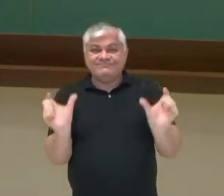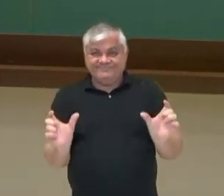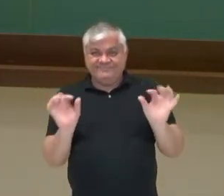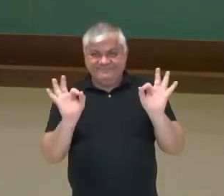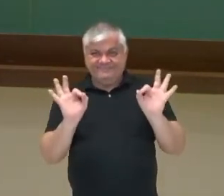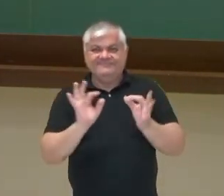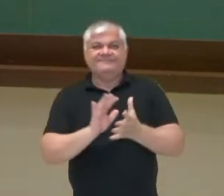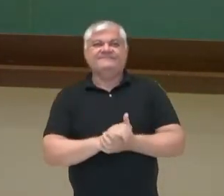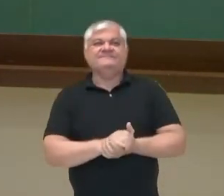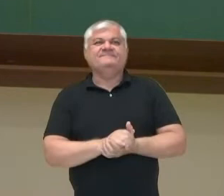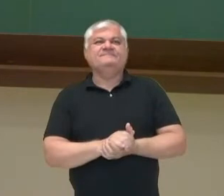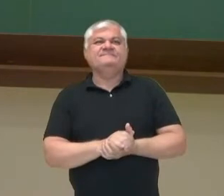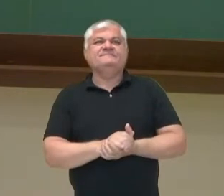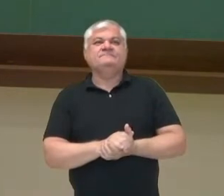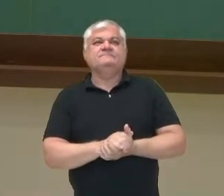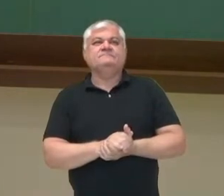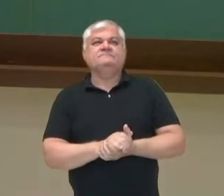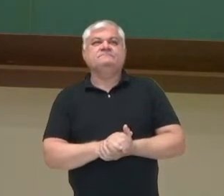bom? Muito bem.